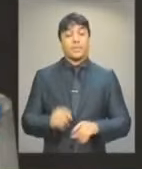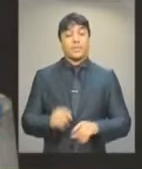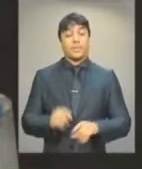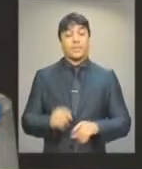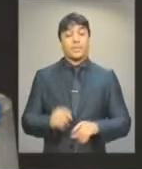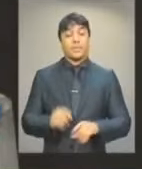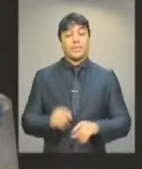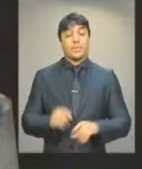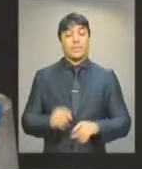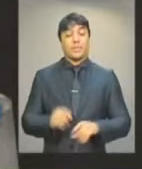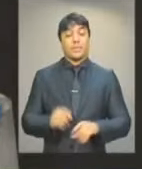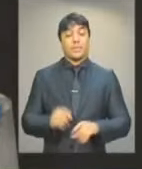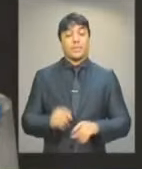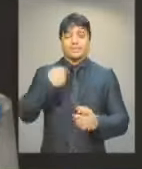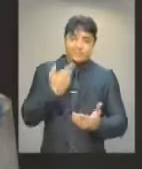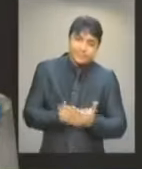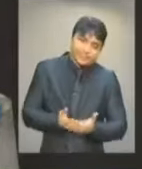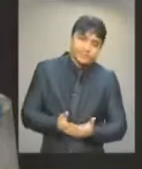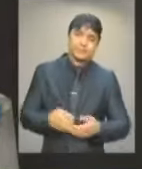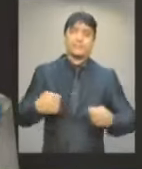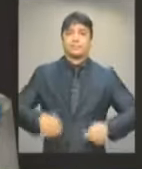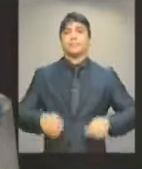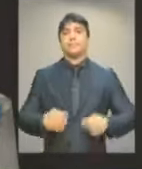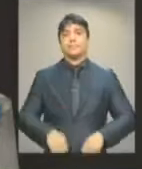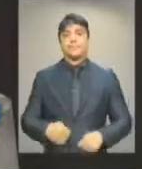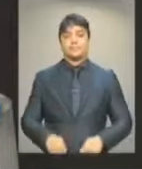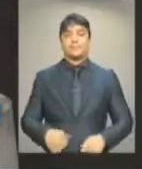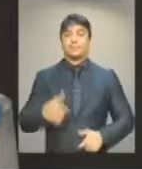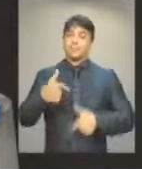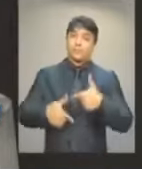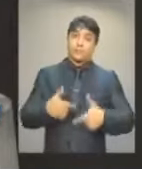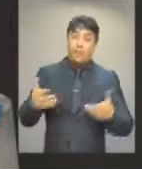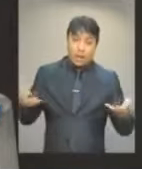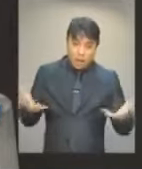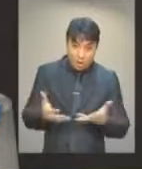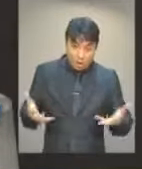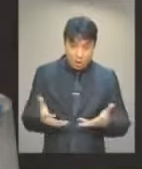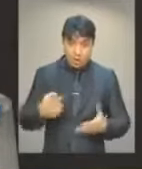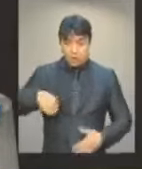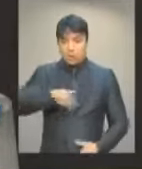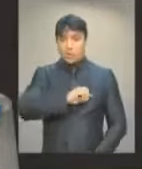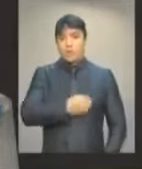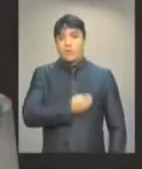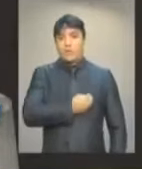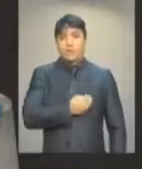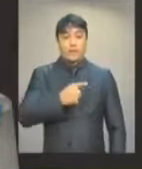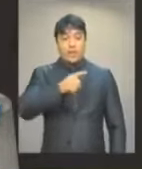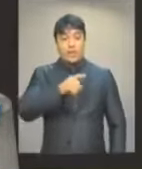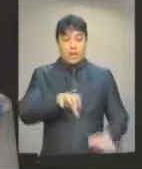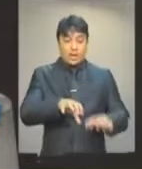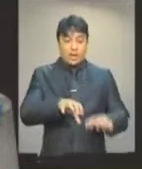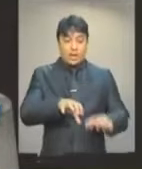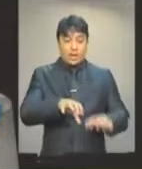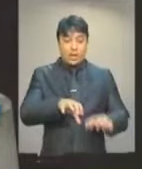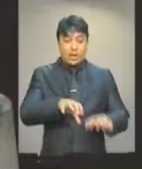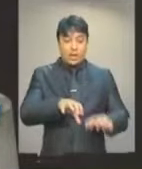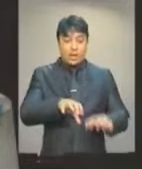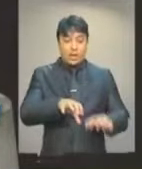ser feito. Ainda há muito a ser feito. Nesse exato momento em que estamos aqui, o Cariri cearense, de onde